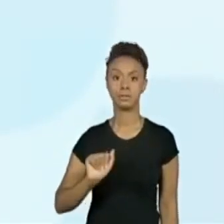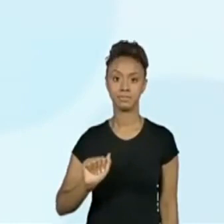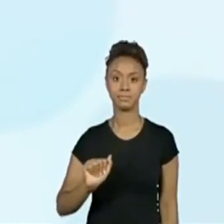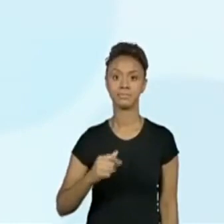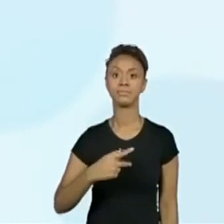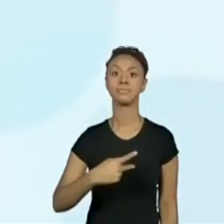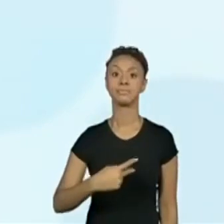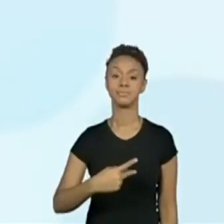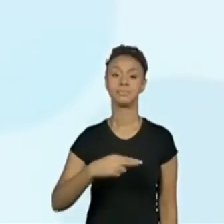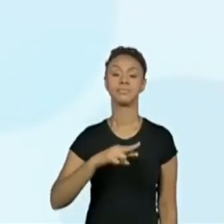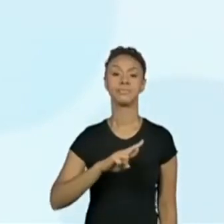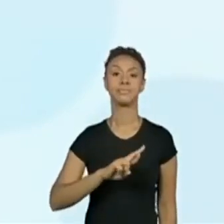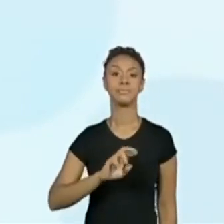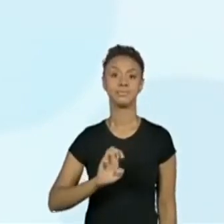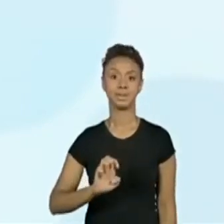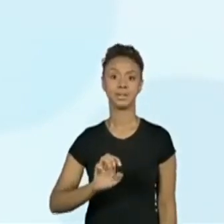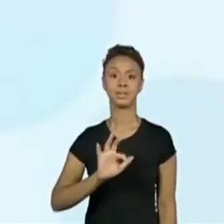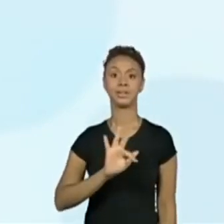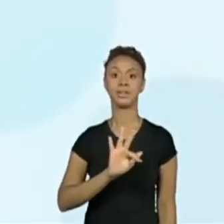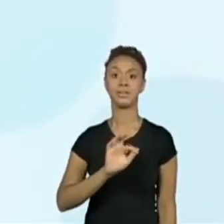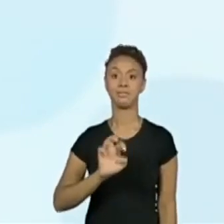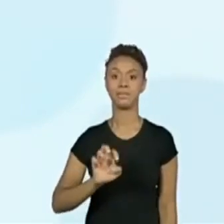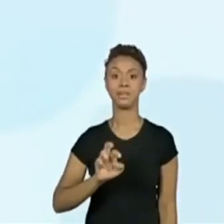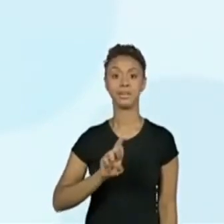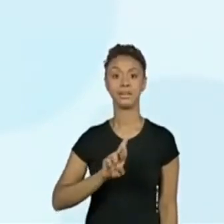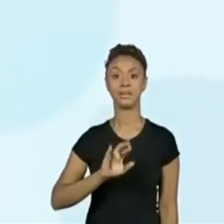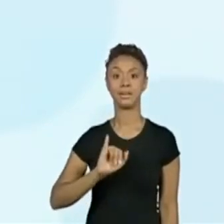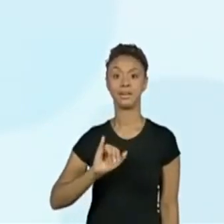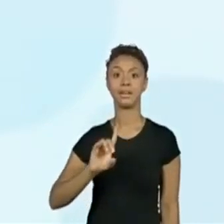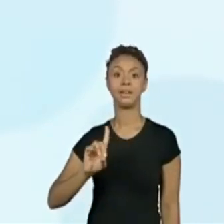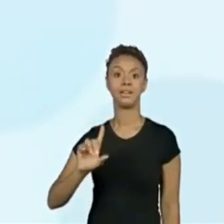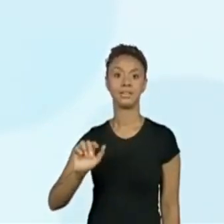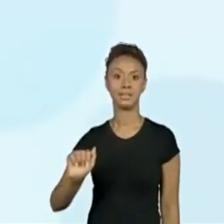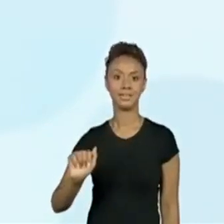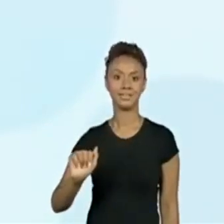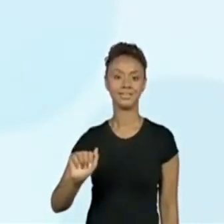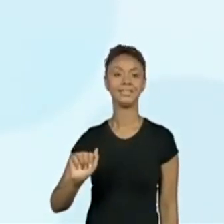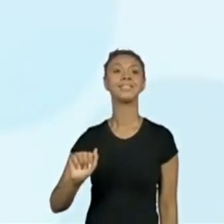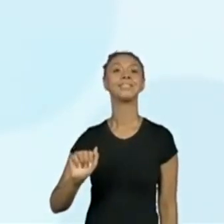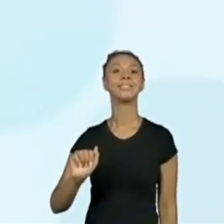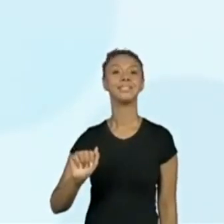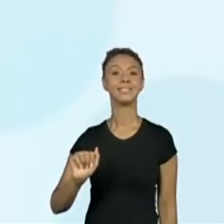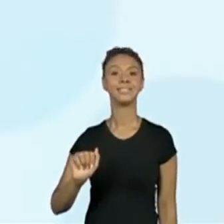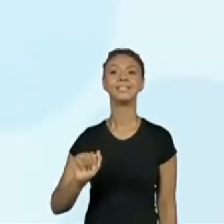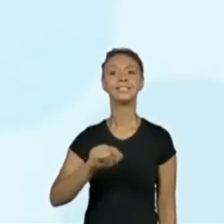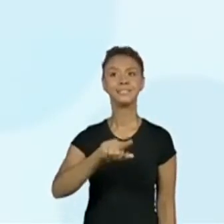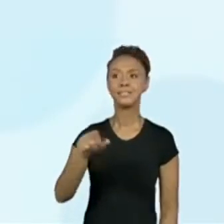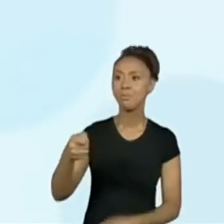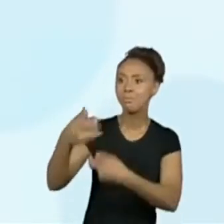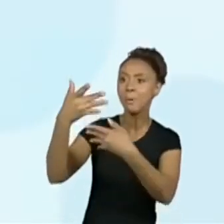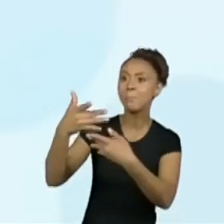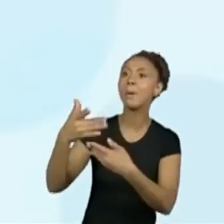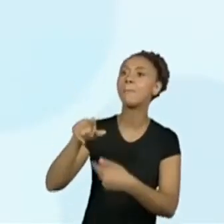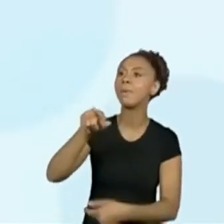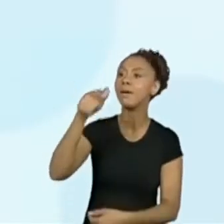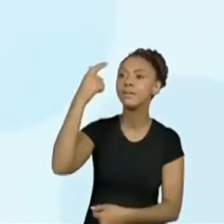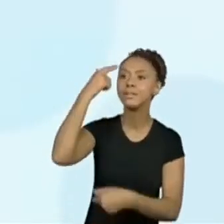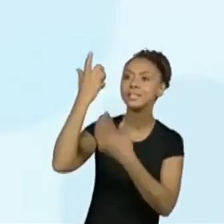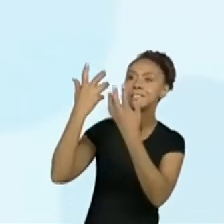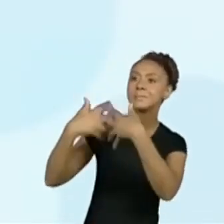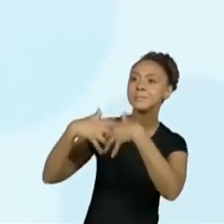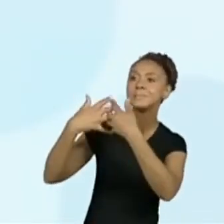história preferida que a gente... É, terminam iguais. Eles estão pensando muito e a gente fica super